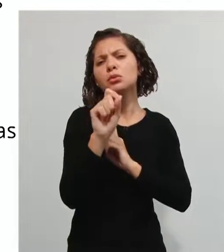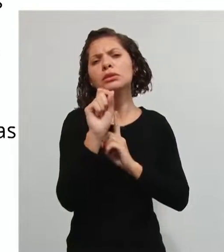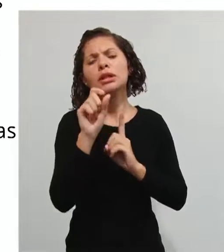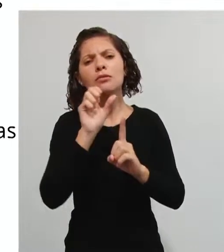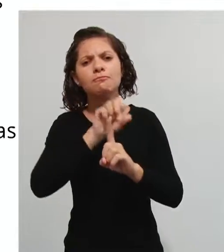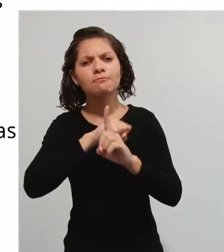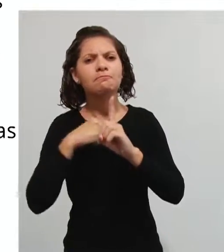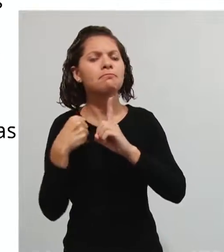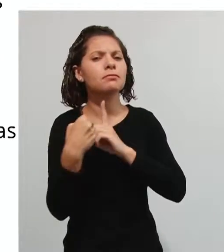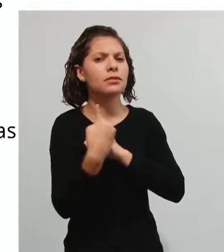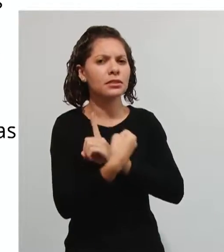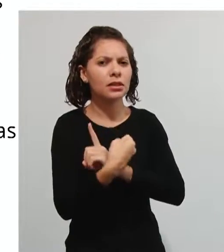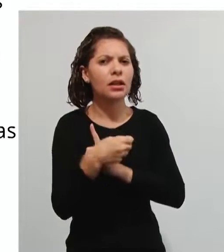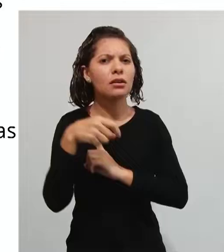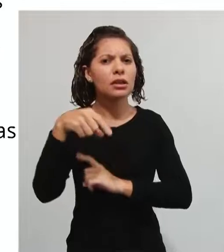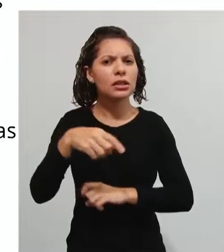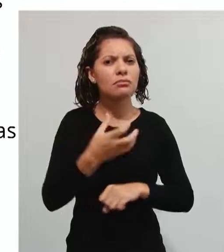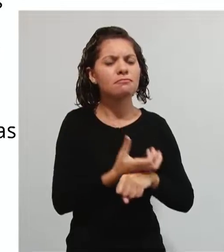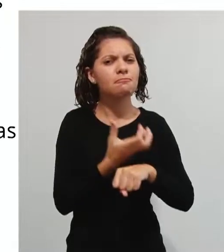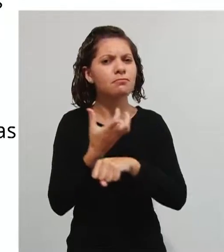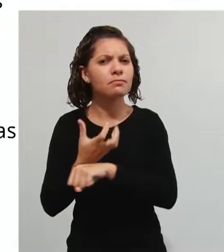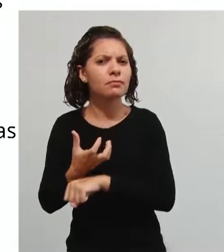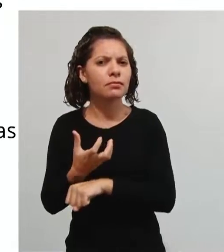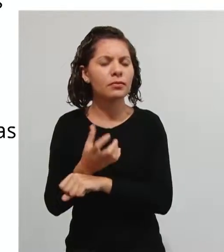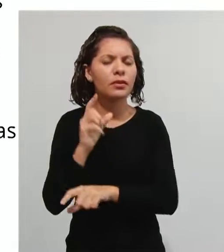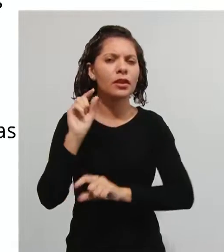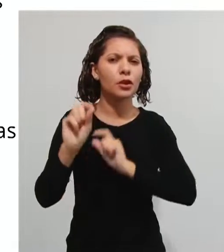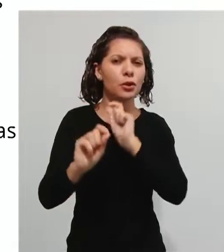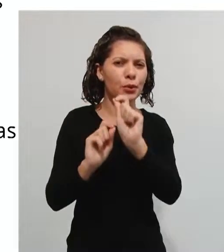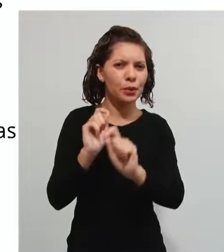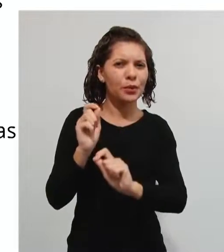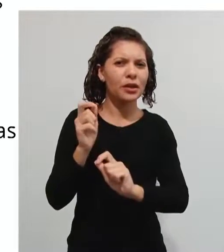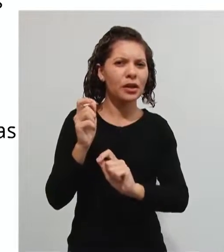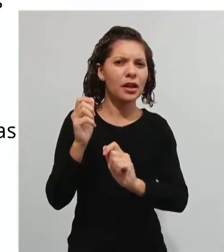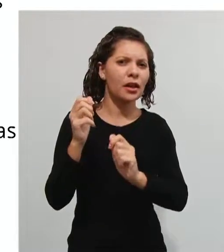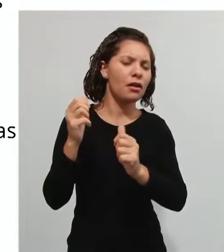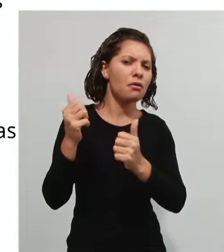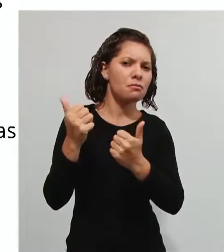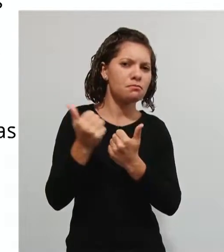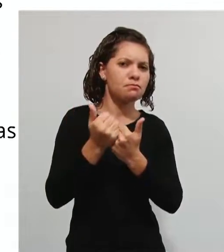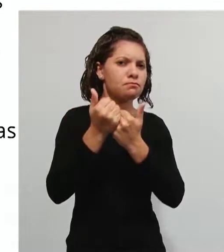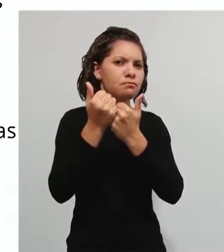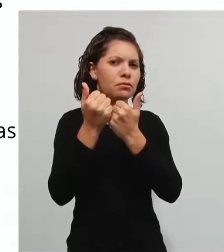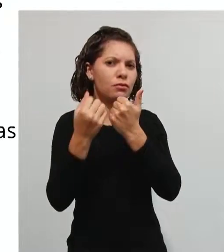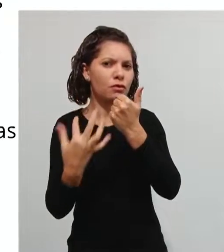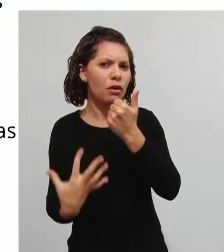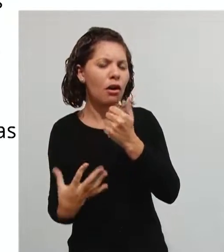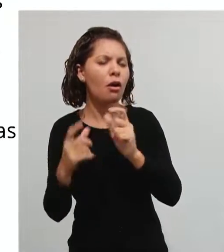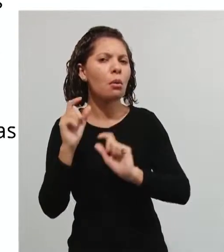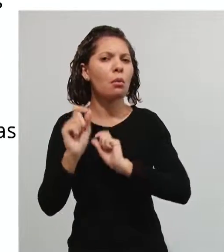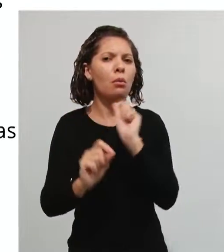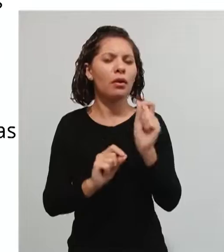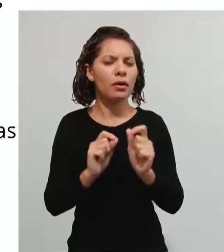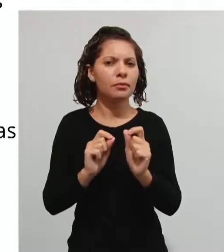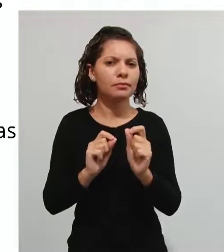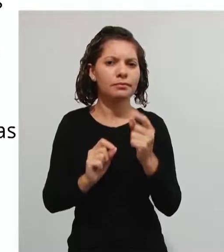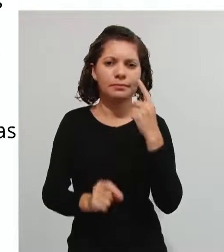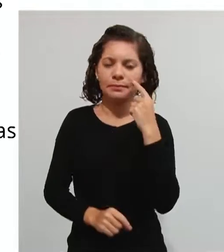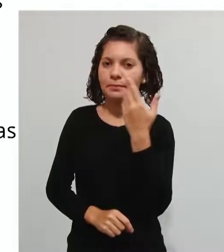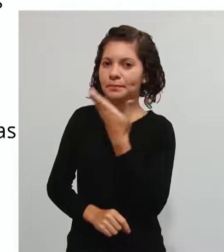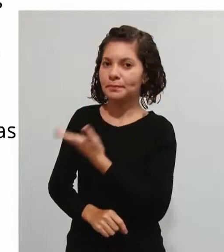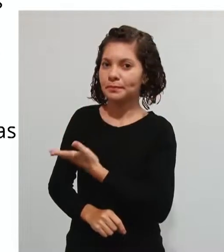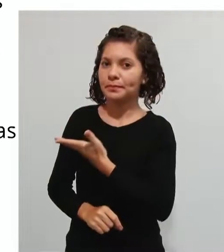social dentro do nosso processo de organização hierárquica de controle e fiscalização? Ele é